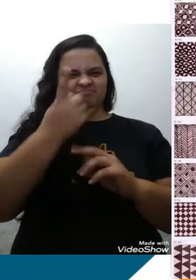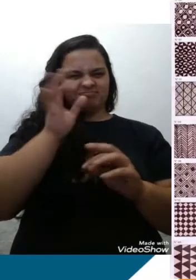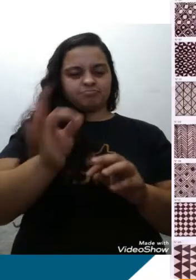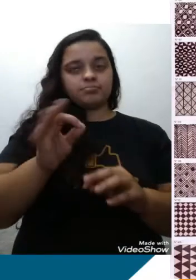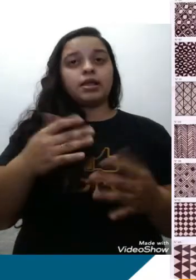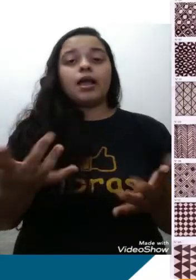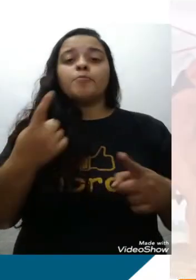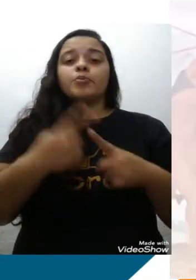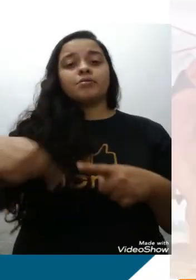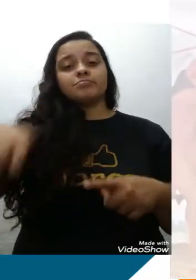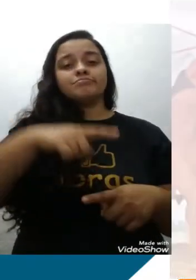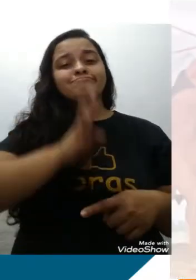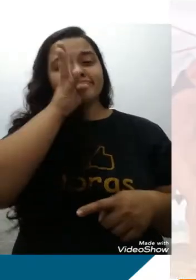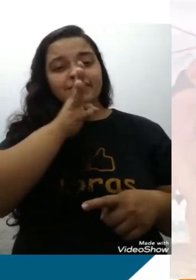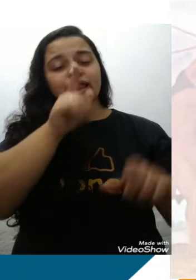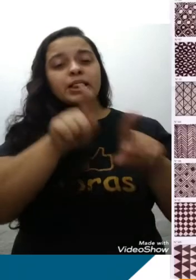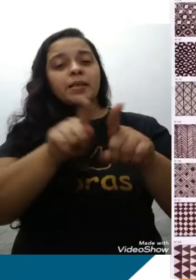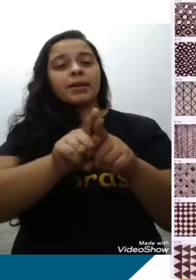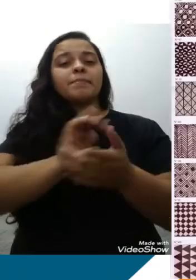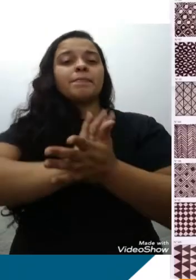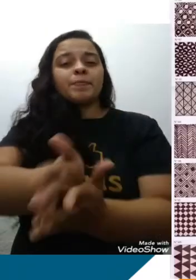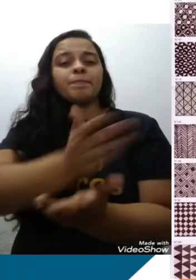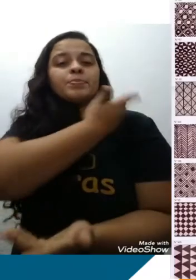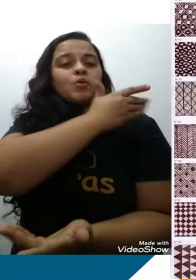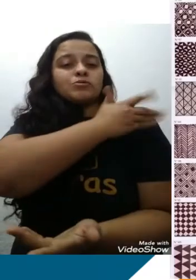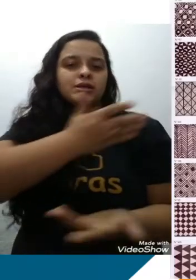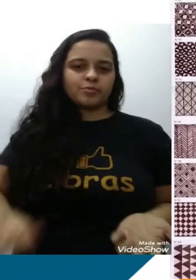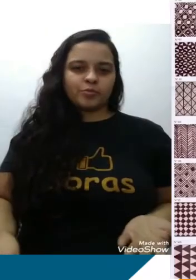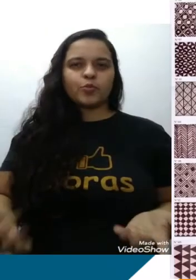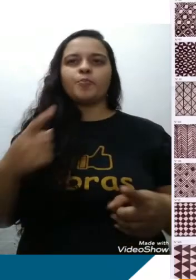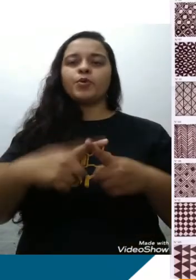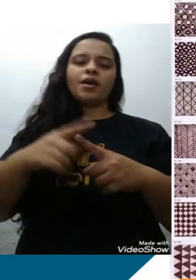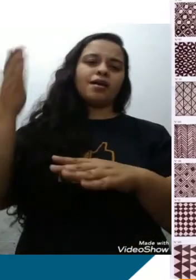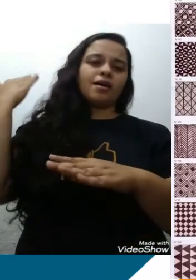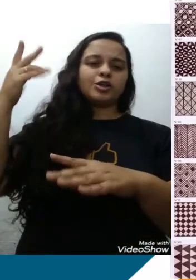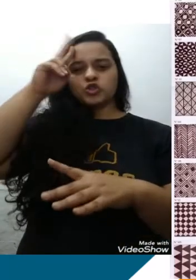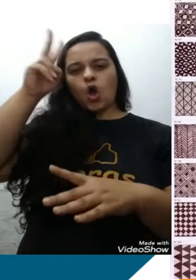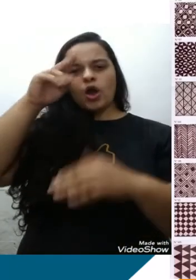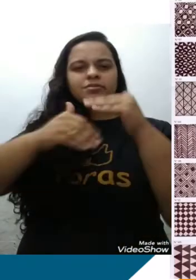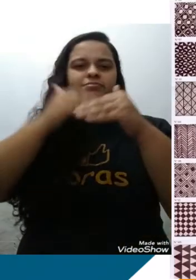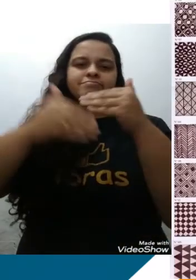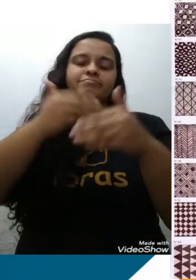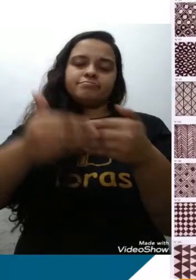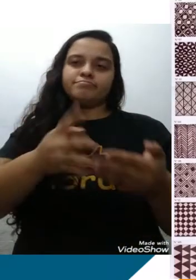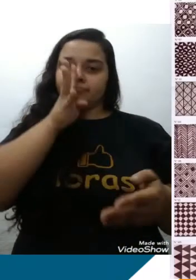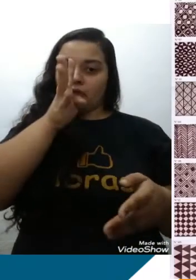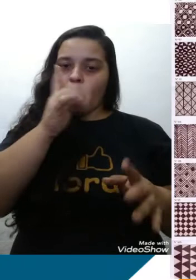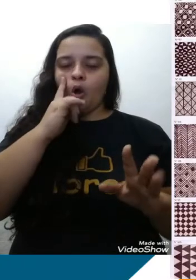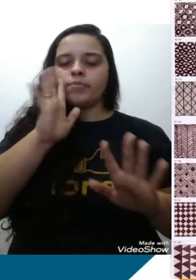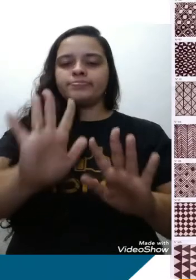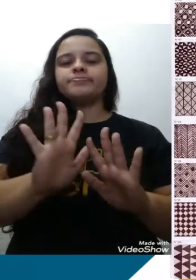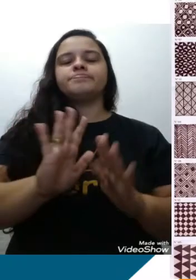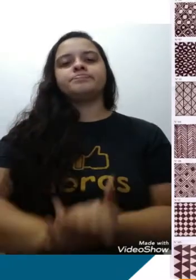gente. Isso tem a ver com equívocos e preconceitos que ao longo da história se criou sobre os povos indígenas, e a gente vai falar um pouquinho sobre